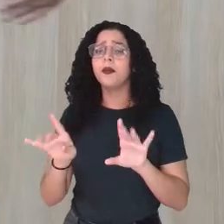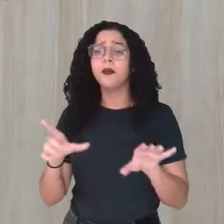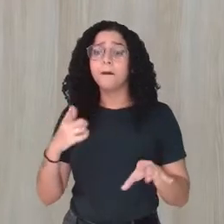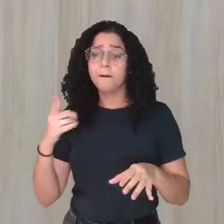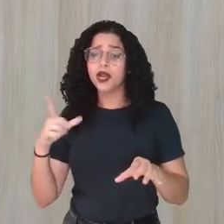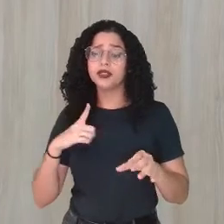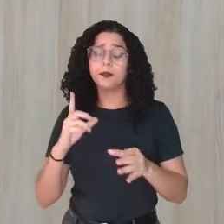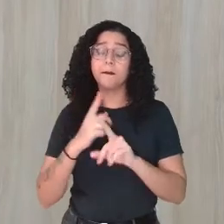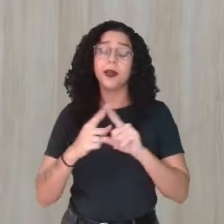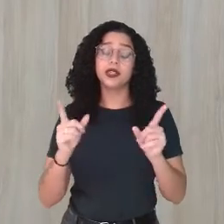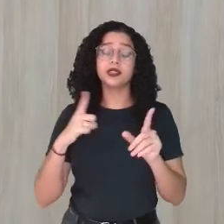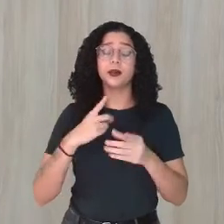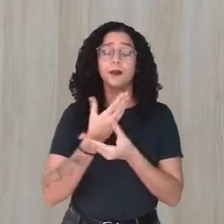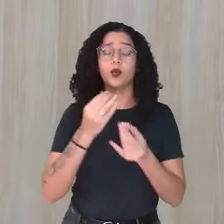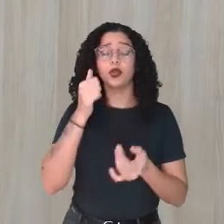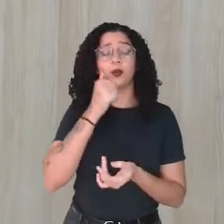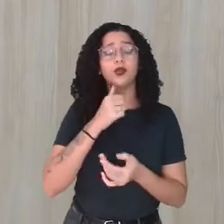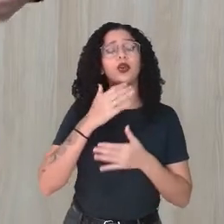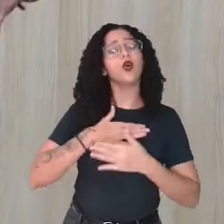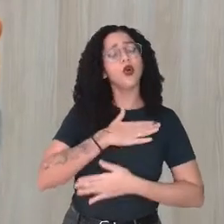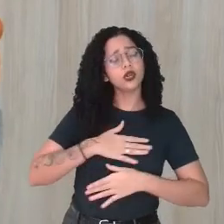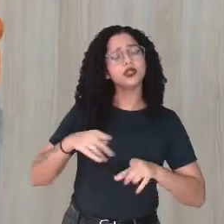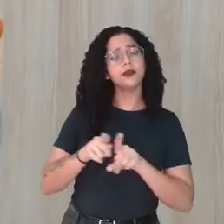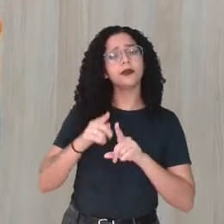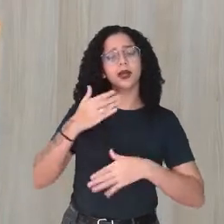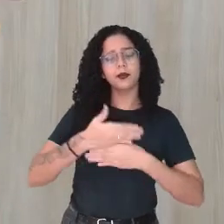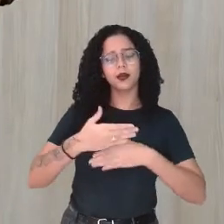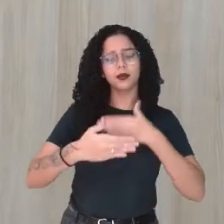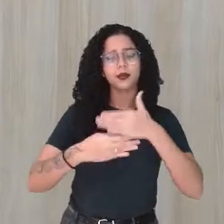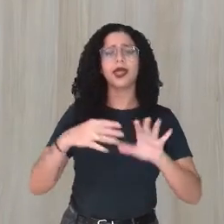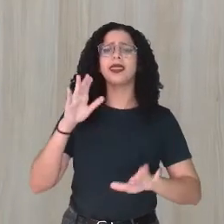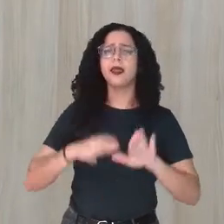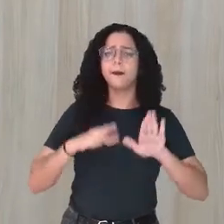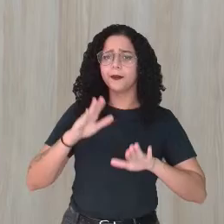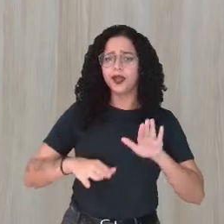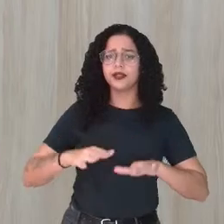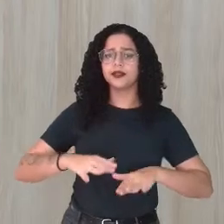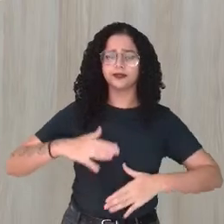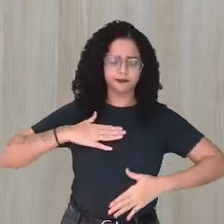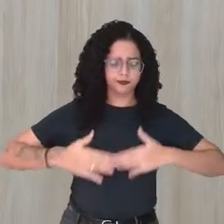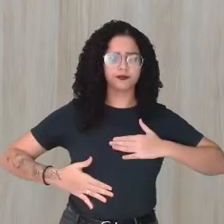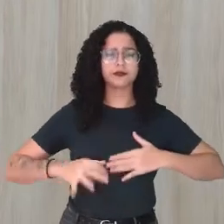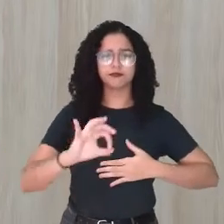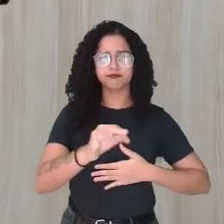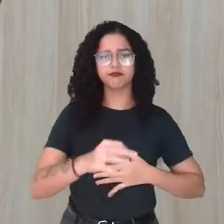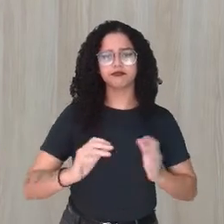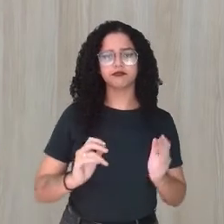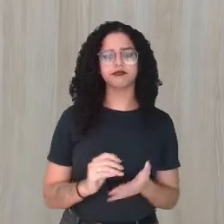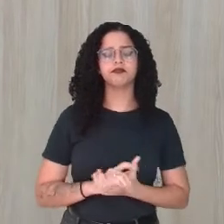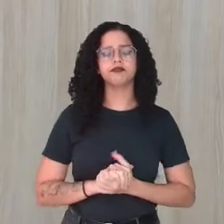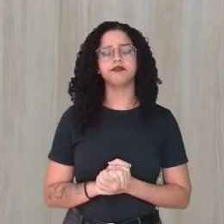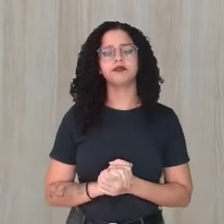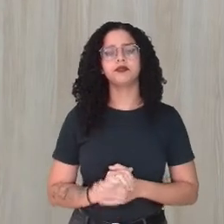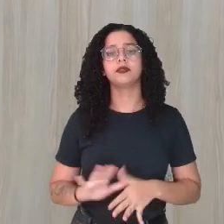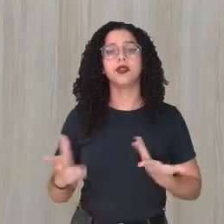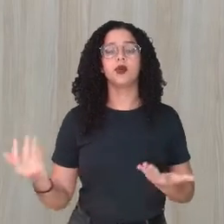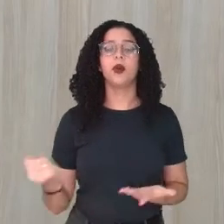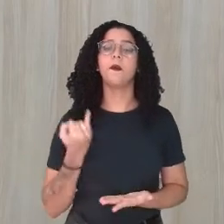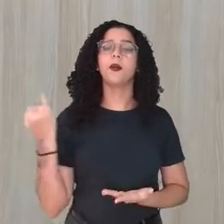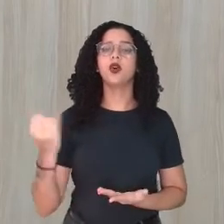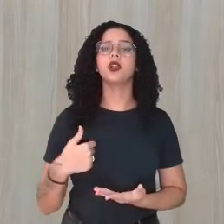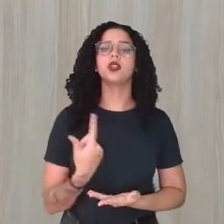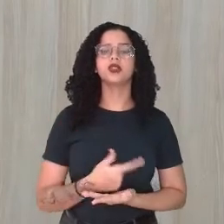faz alvenaria, não é? Depende muito da questão física, né? Da disposição física. Então é importante